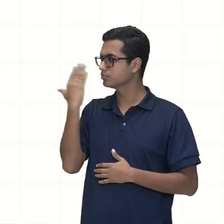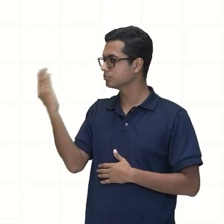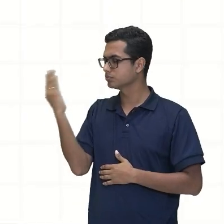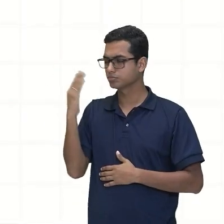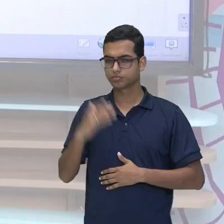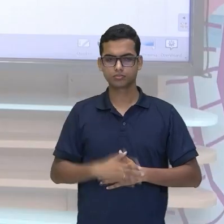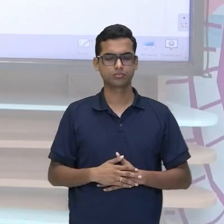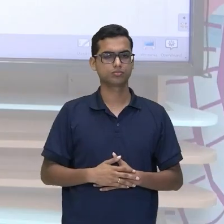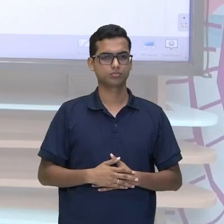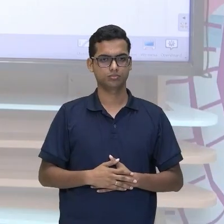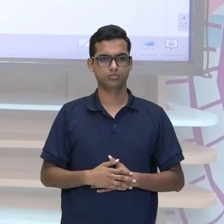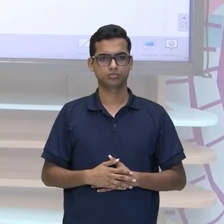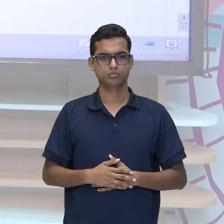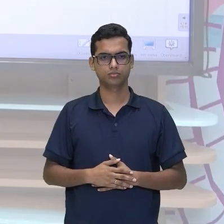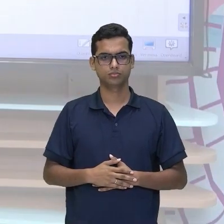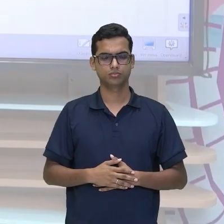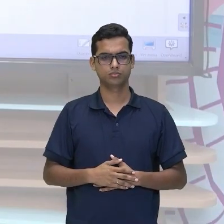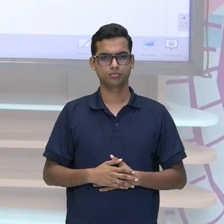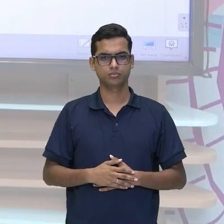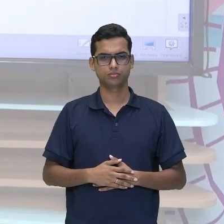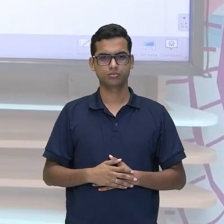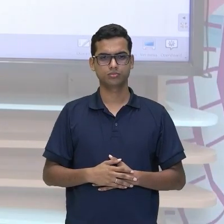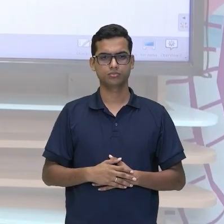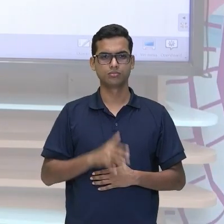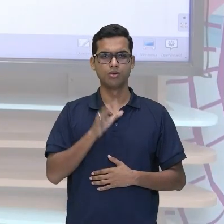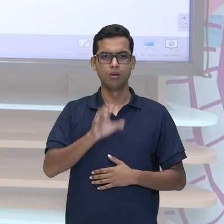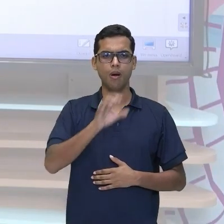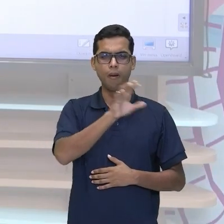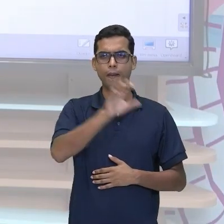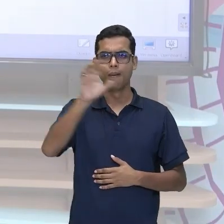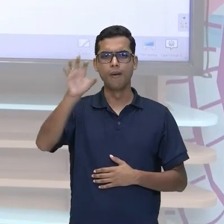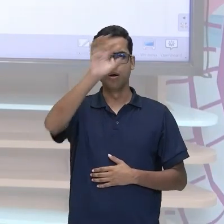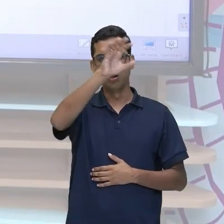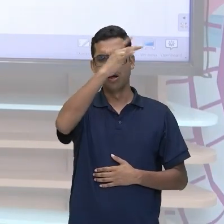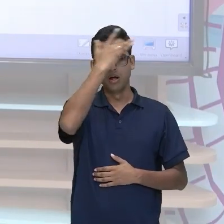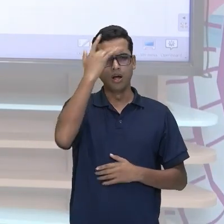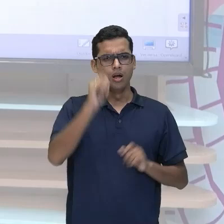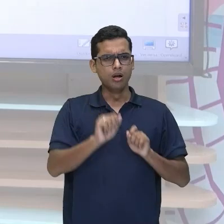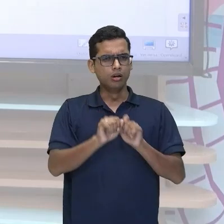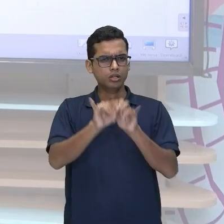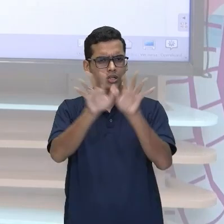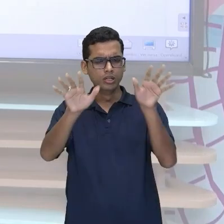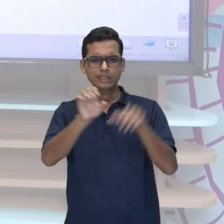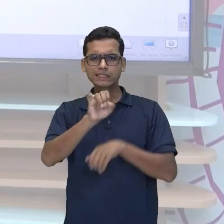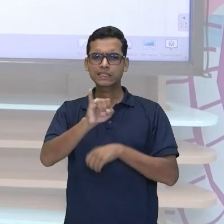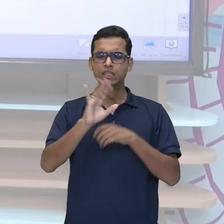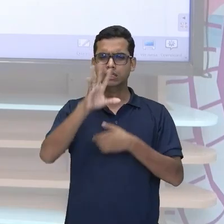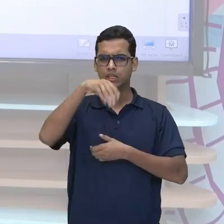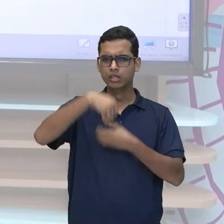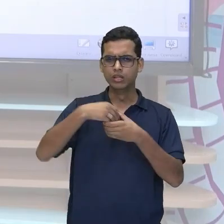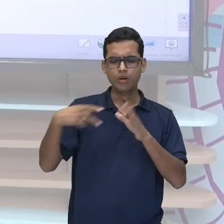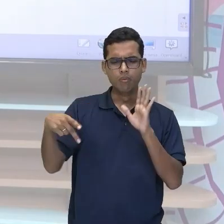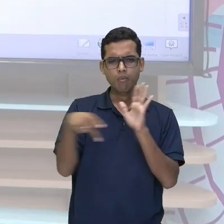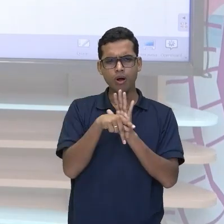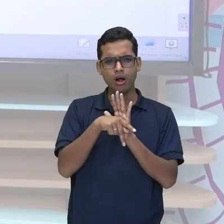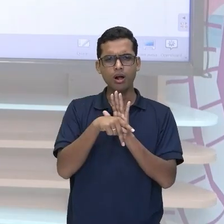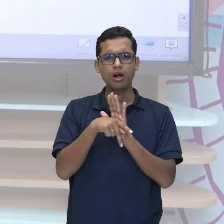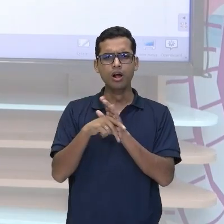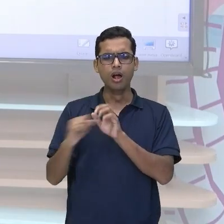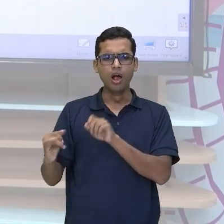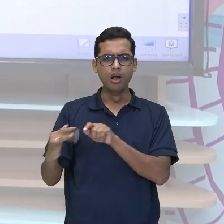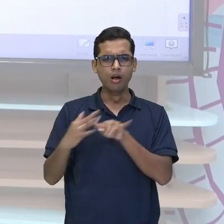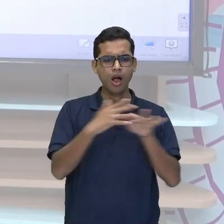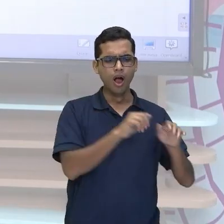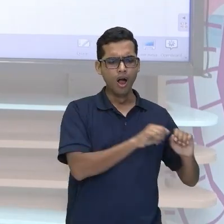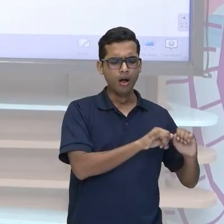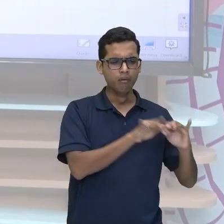interregional, que é de uma região para outra. Se acontece na mesma região, é um fluxo migratório